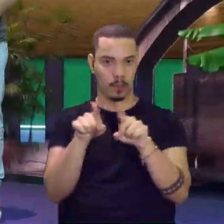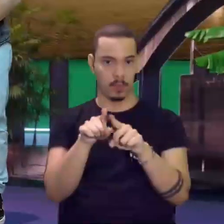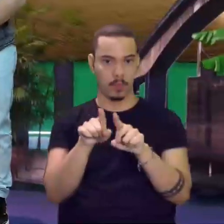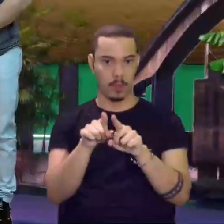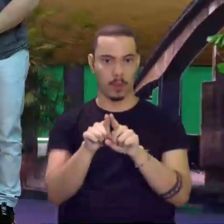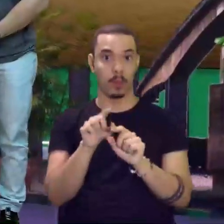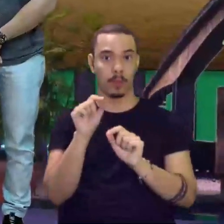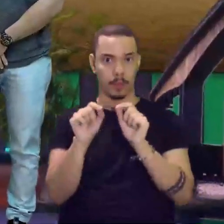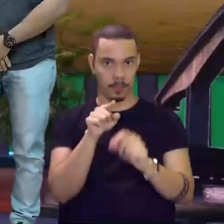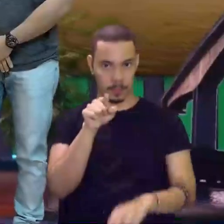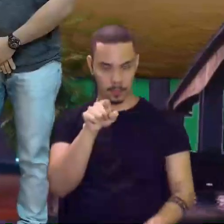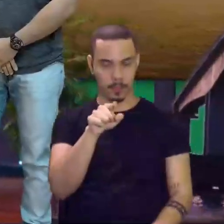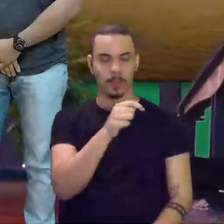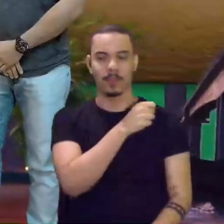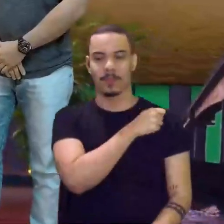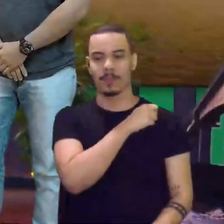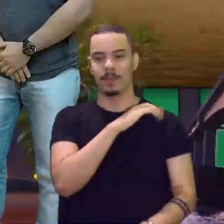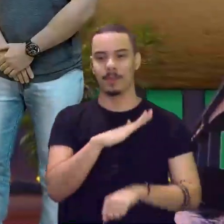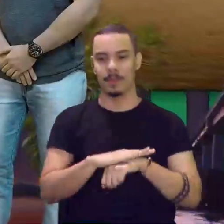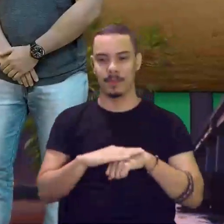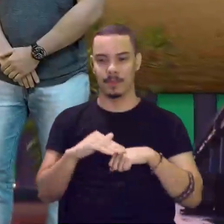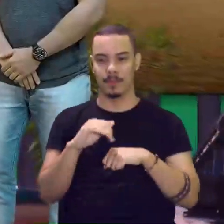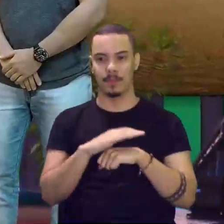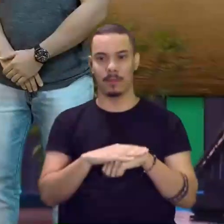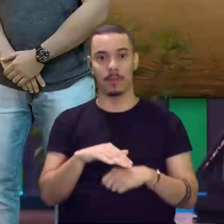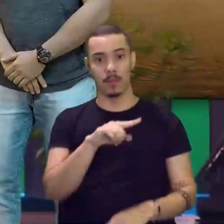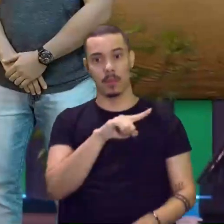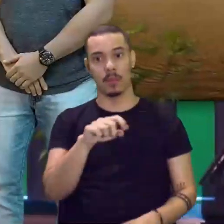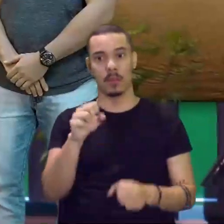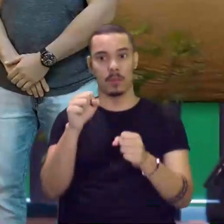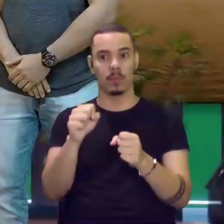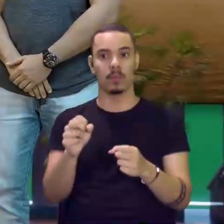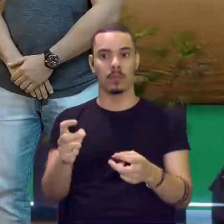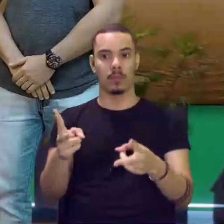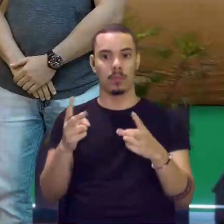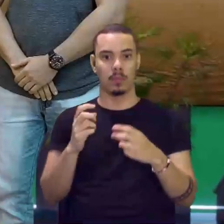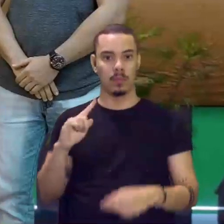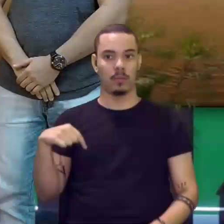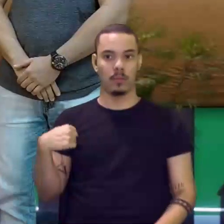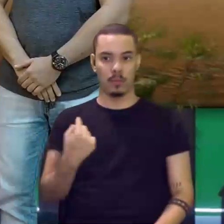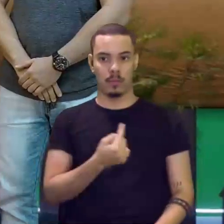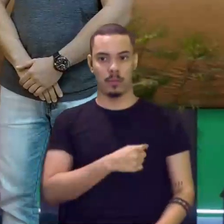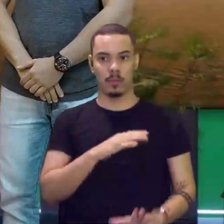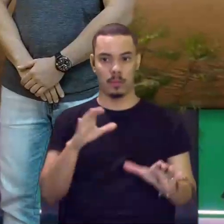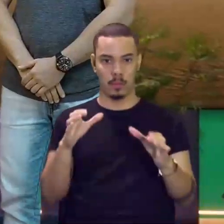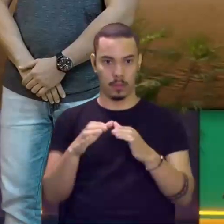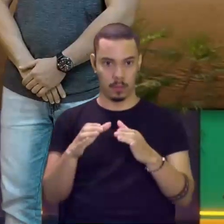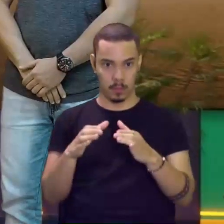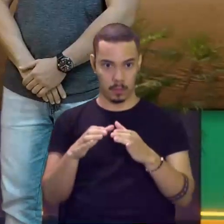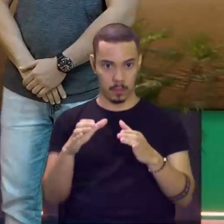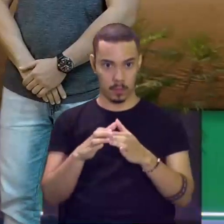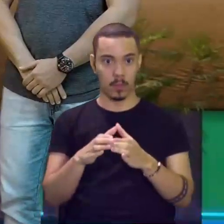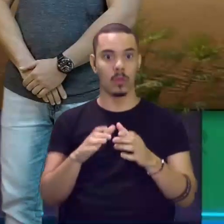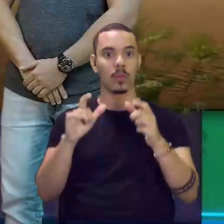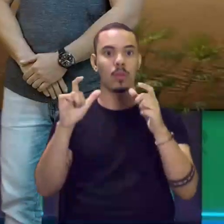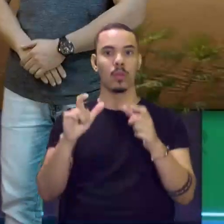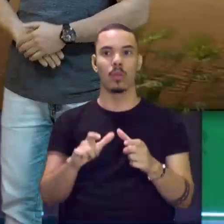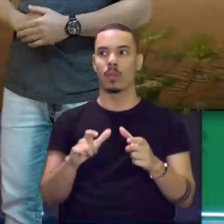querido aluno, você pode ver que nosso público-alvo, esse nosso querido aluno que está em vários lugares de